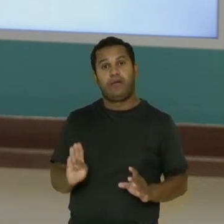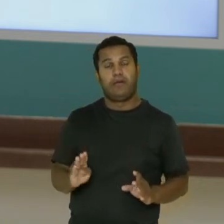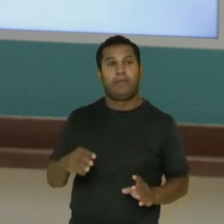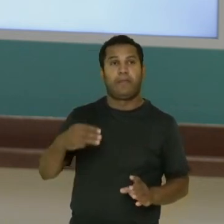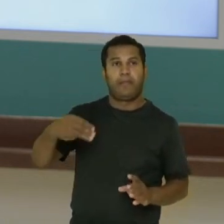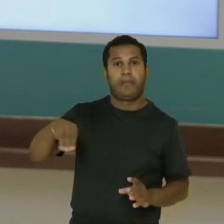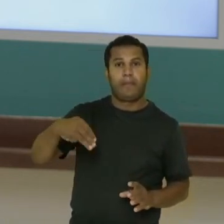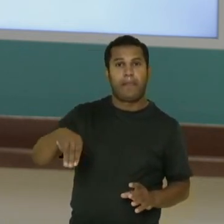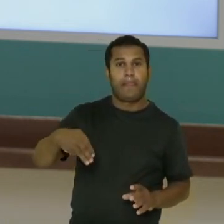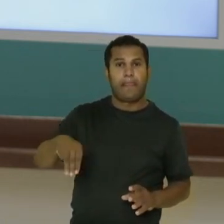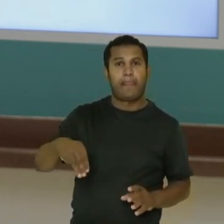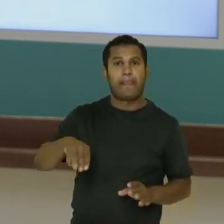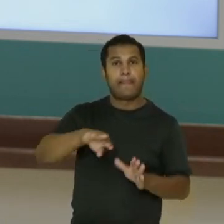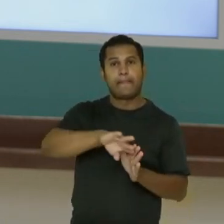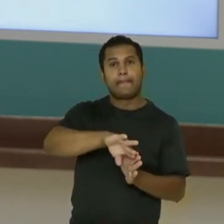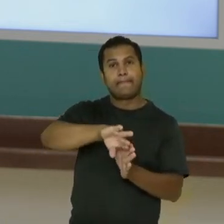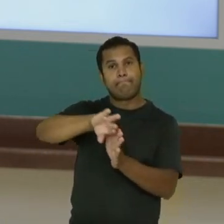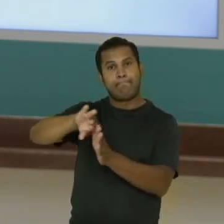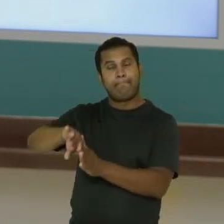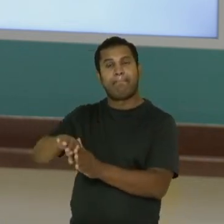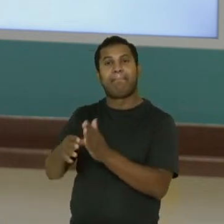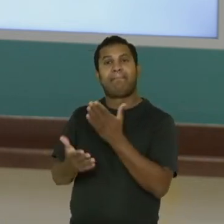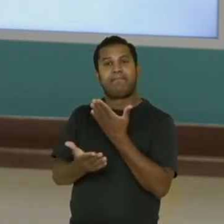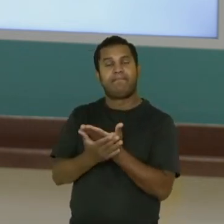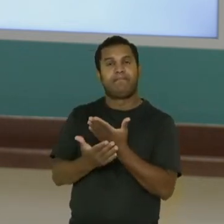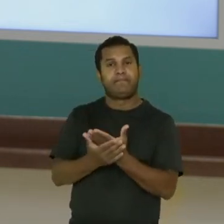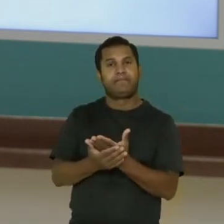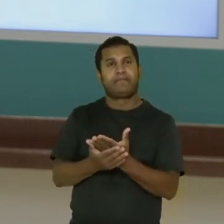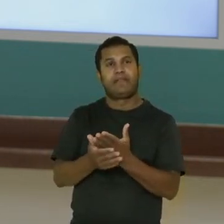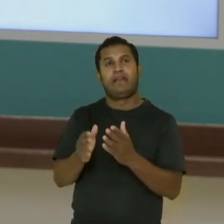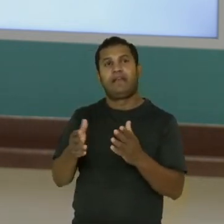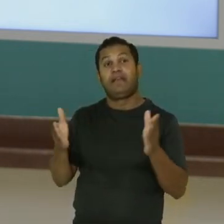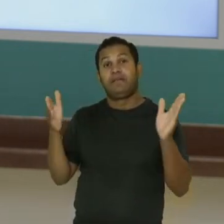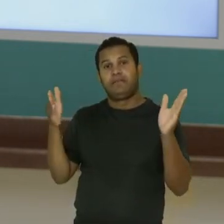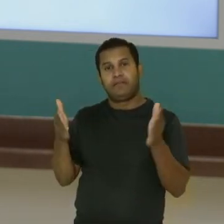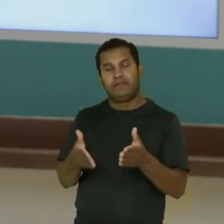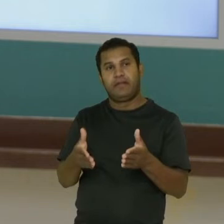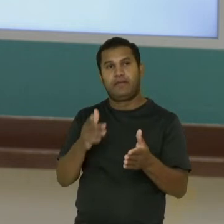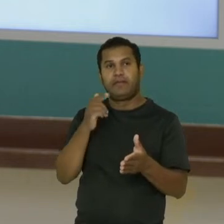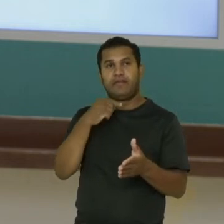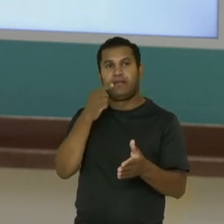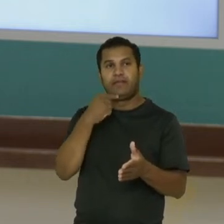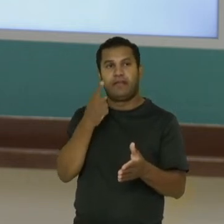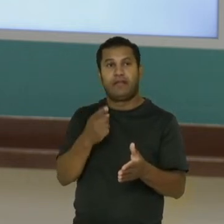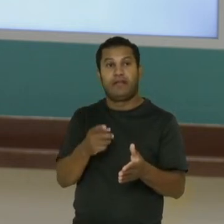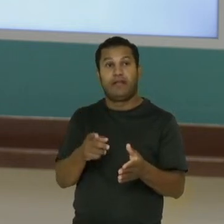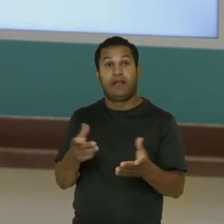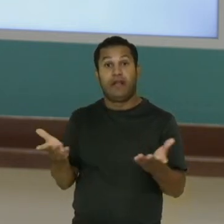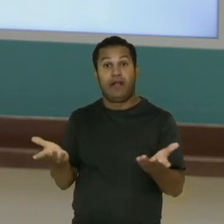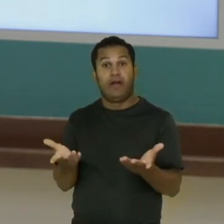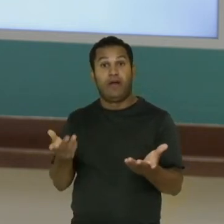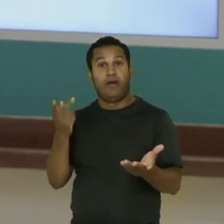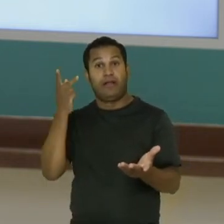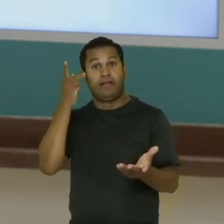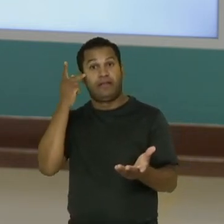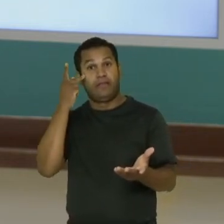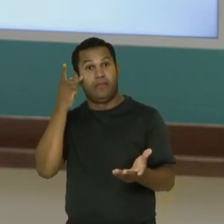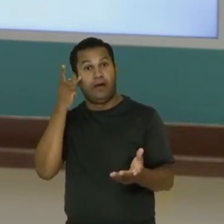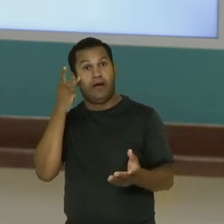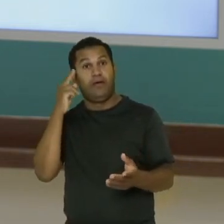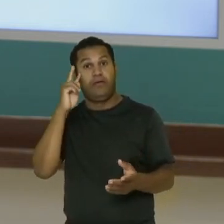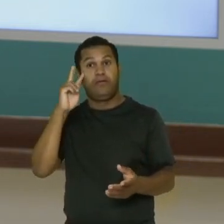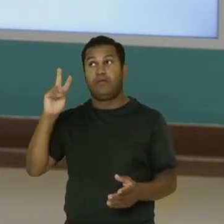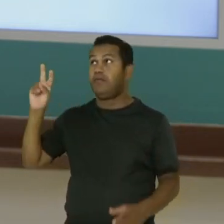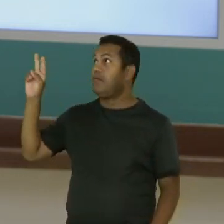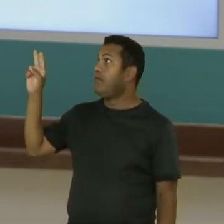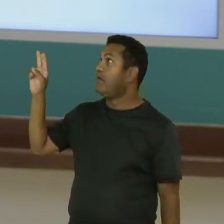que ser realizados e novas divisões também. Aqui nós vamos ter São Paulo pertencendo para a região